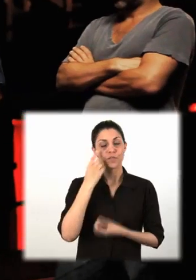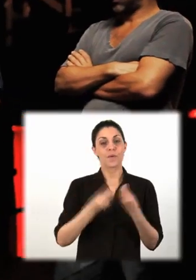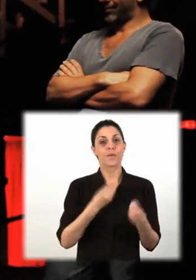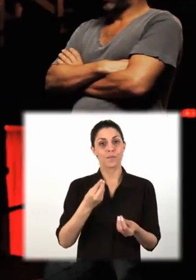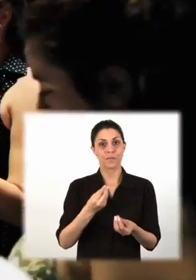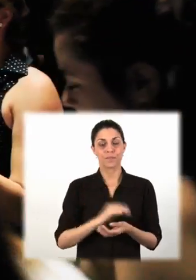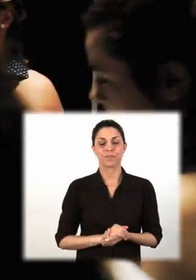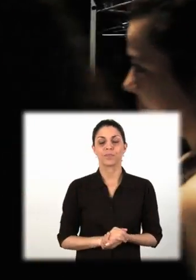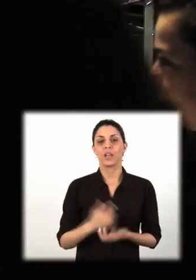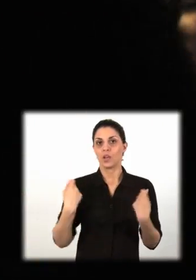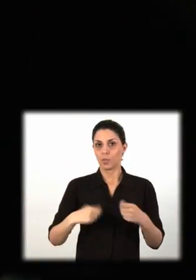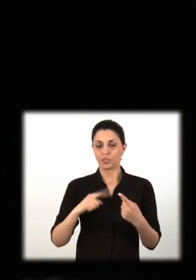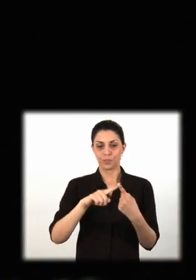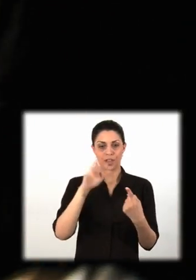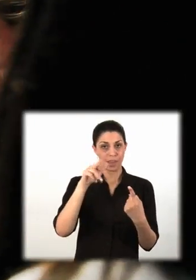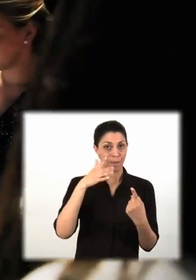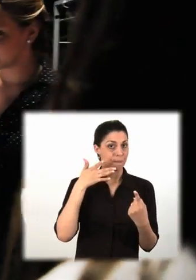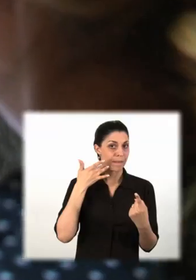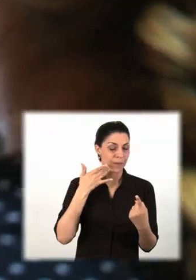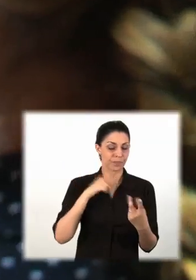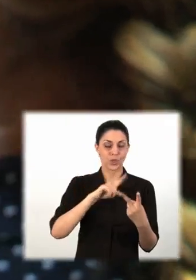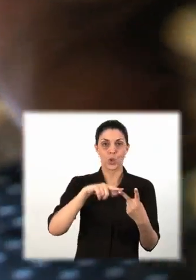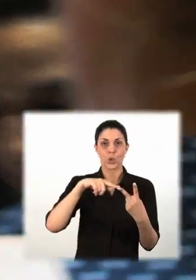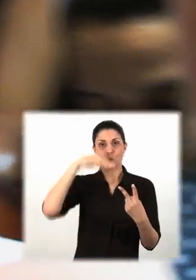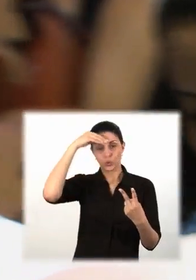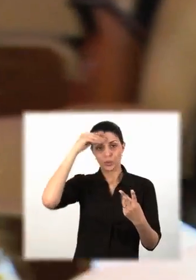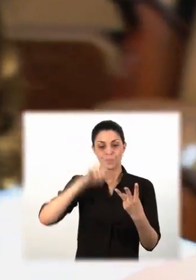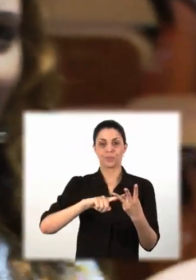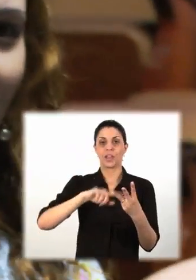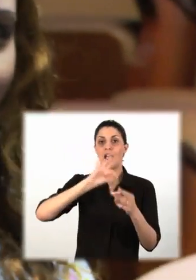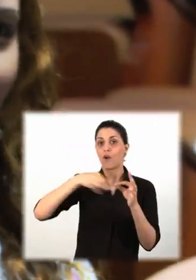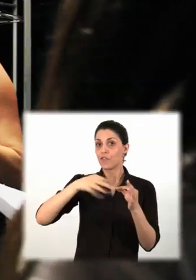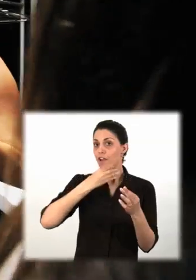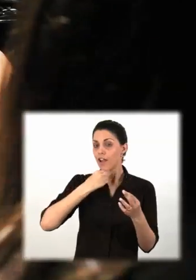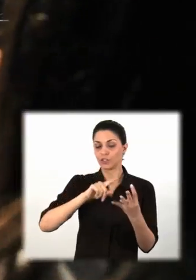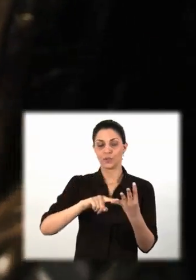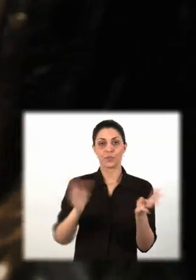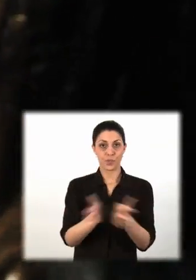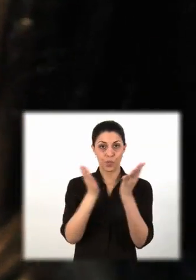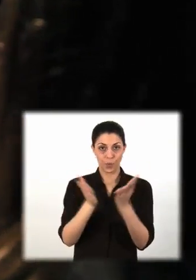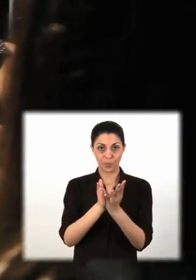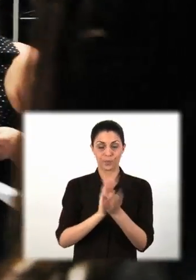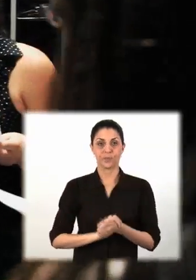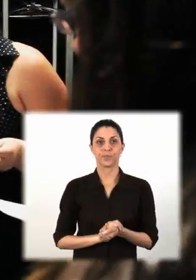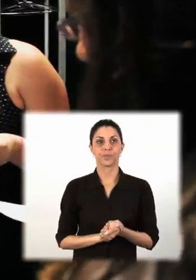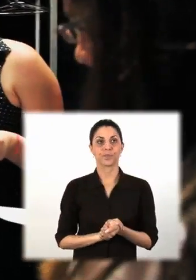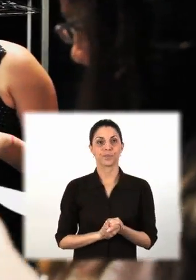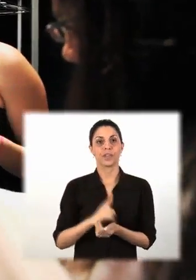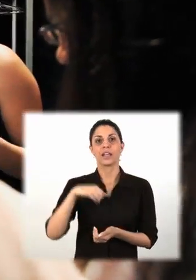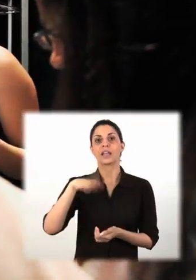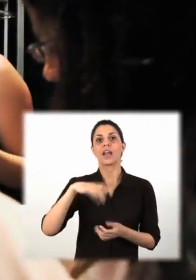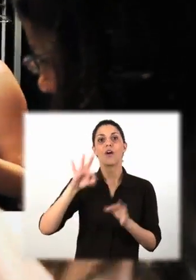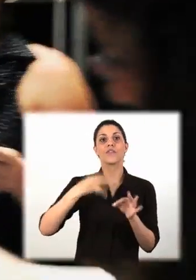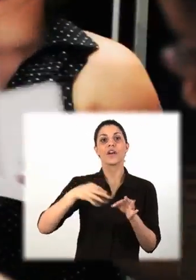Vamos ver então, Vamos hein? lá. Eu preciso de uma irmã, de um sobrinho, o alfaiate e os pobres. As meninas são os pobres. Eu fico